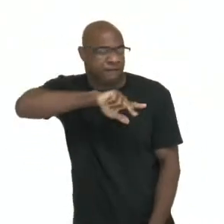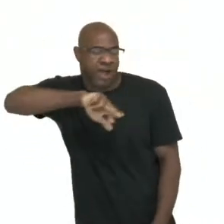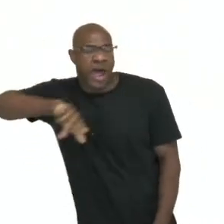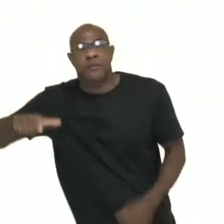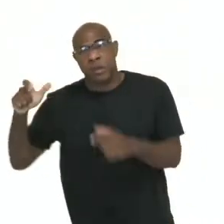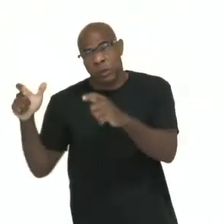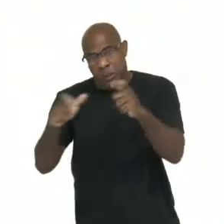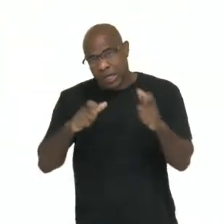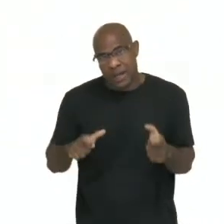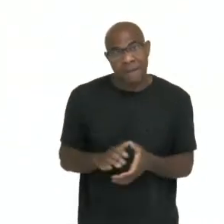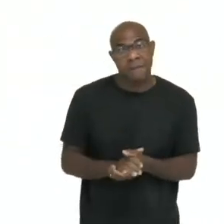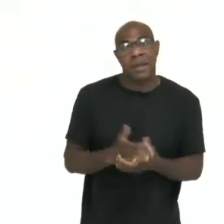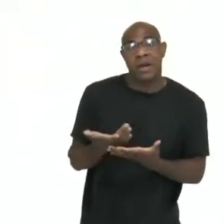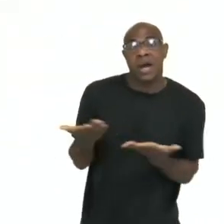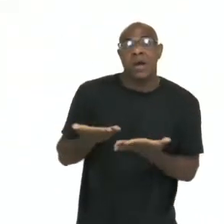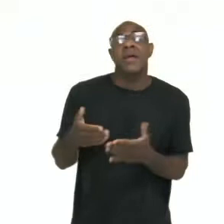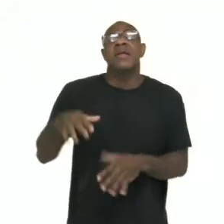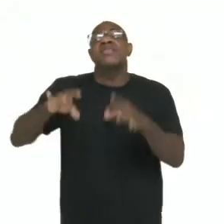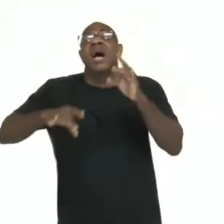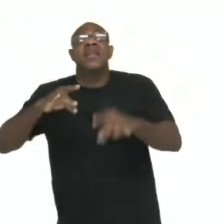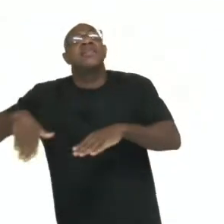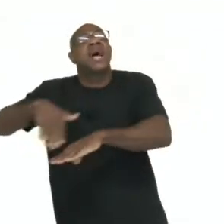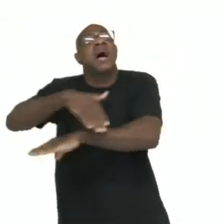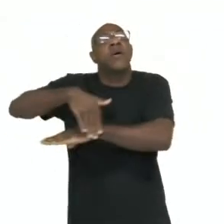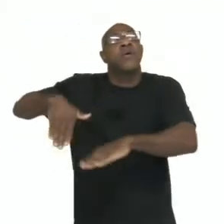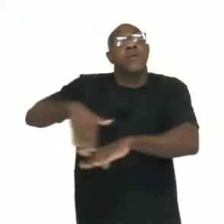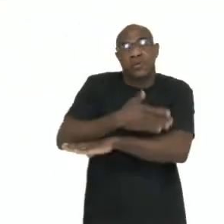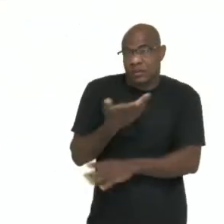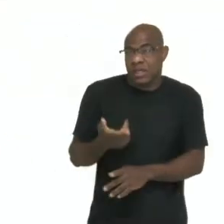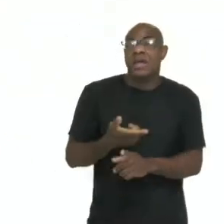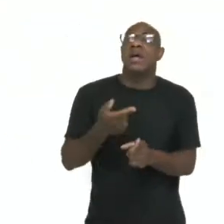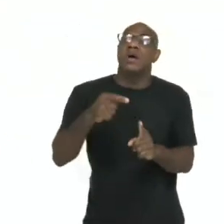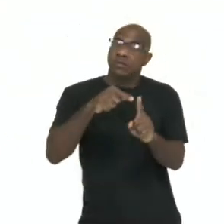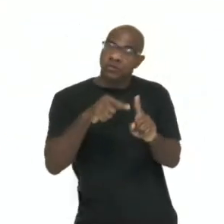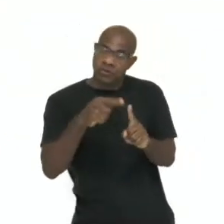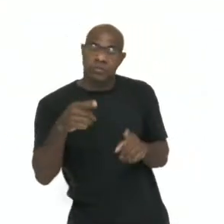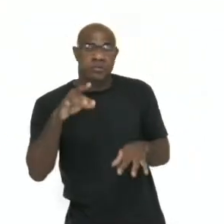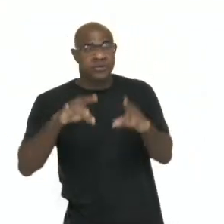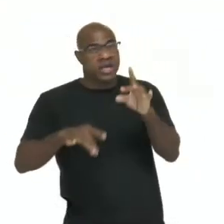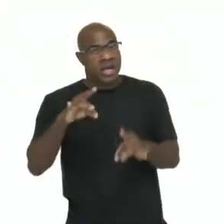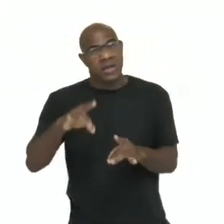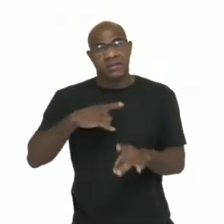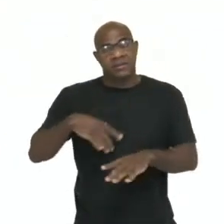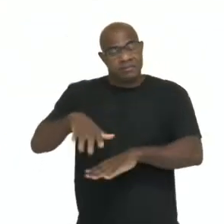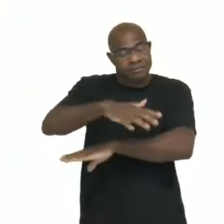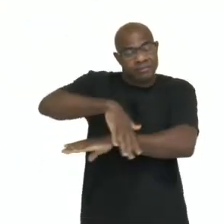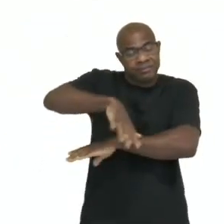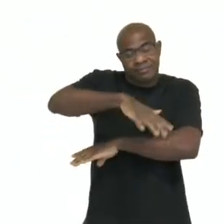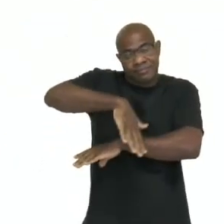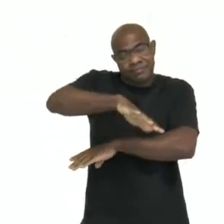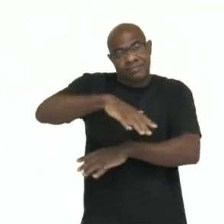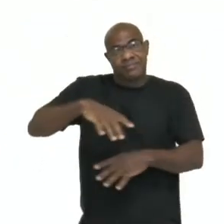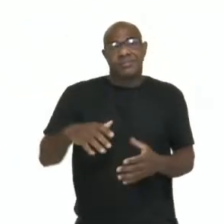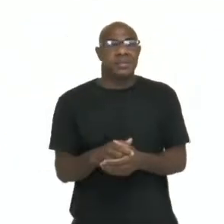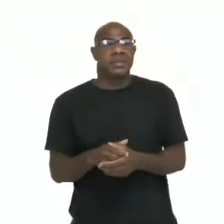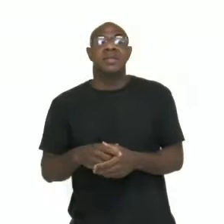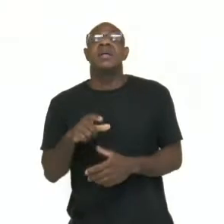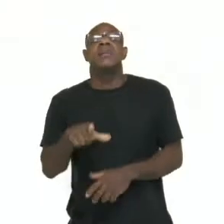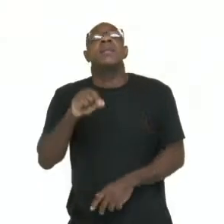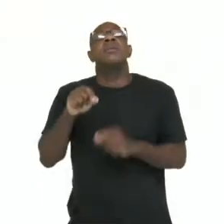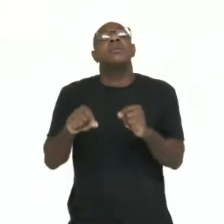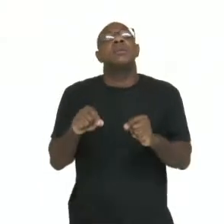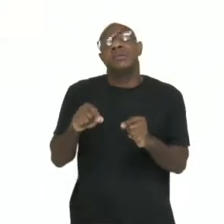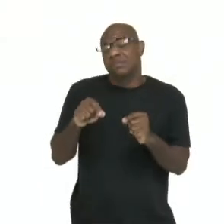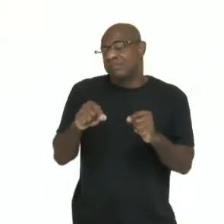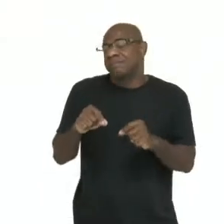teatro de rua, né? Essa é uma modalidade de teatro produzida em espaços exteriores ao edifício teatral, preferencialmente, né,